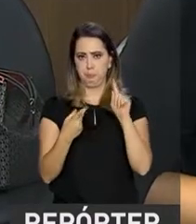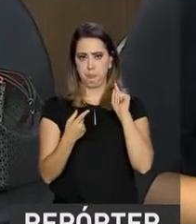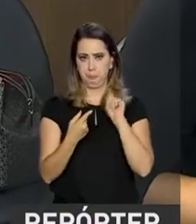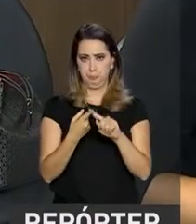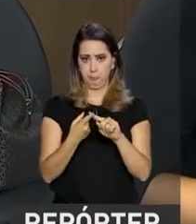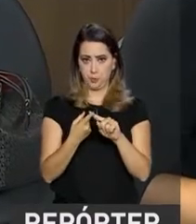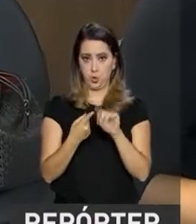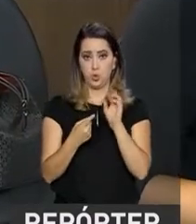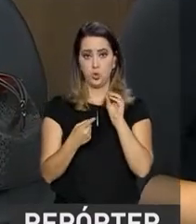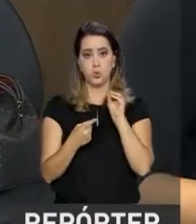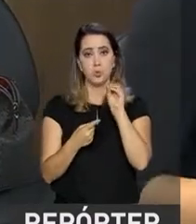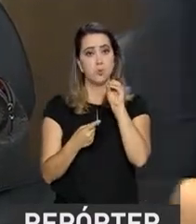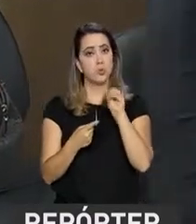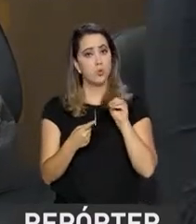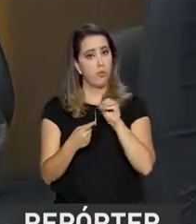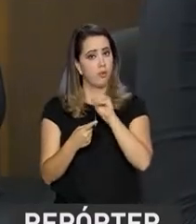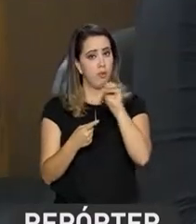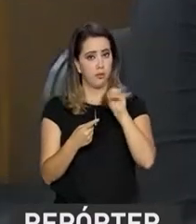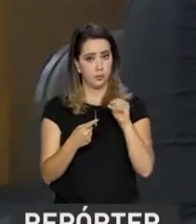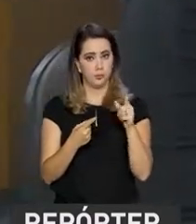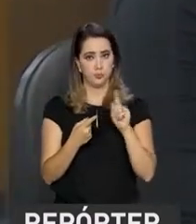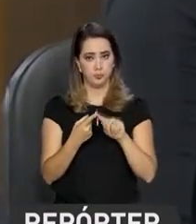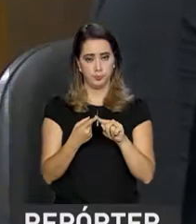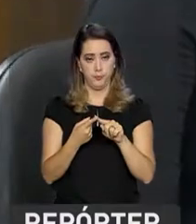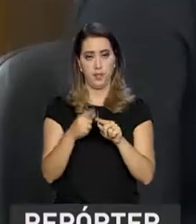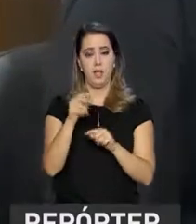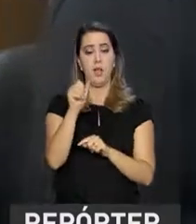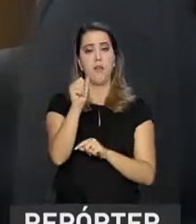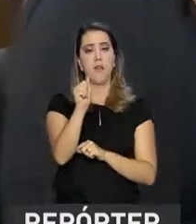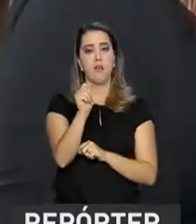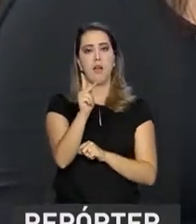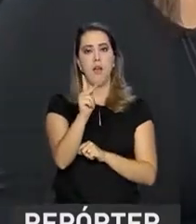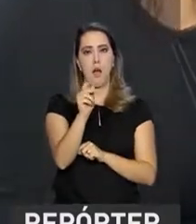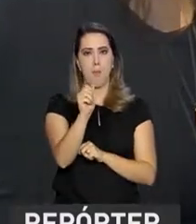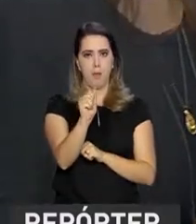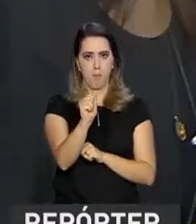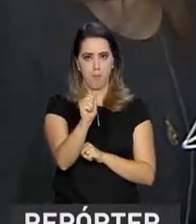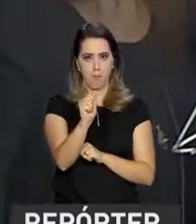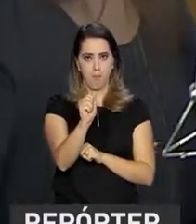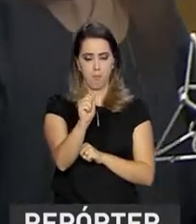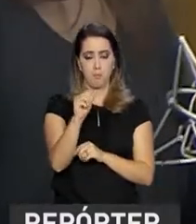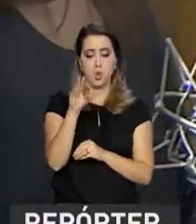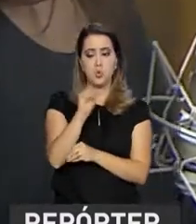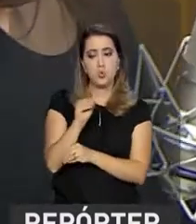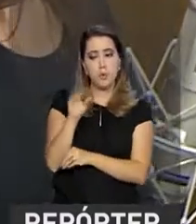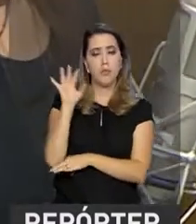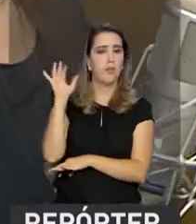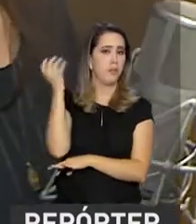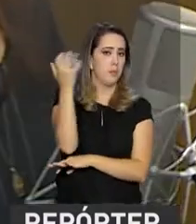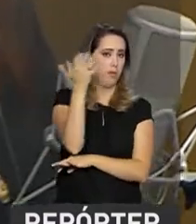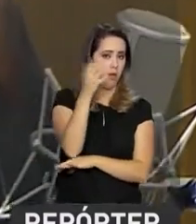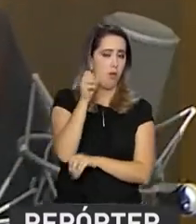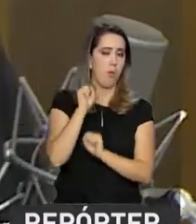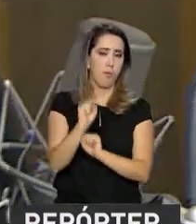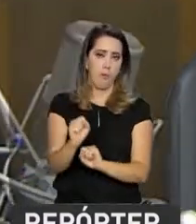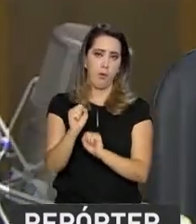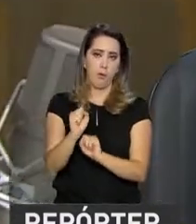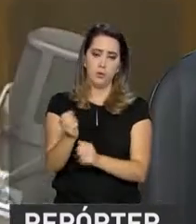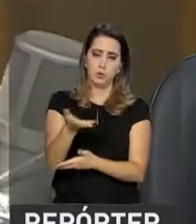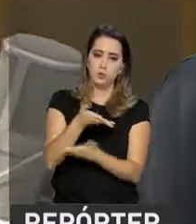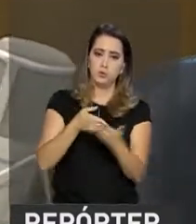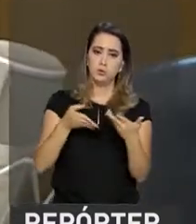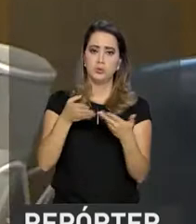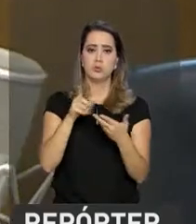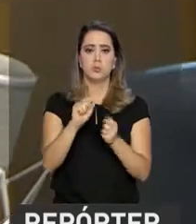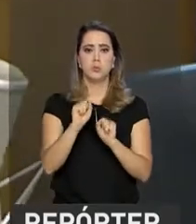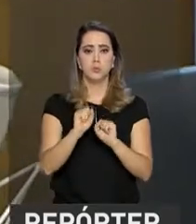de conservação umas são as apas áreas de proteção ambiental que você vai poder desde que o plano de manejo em